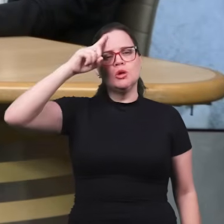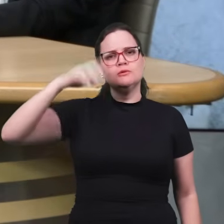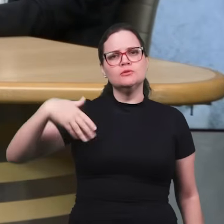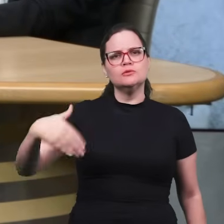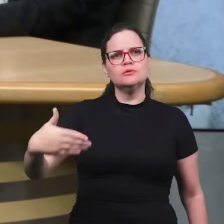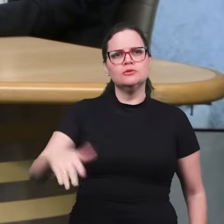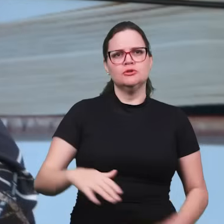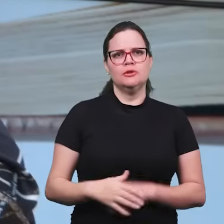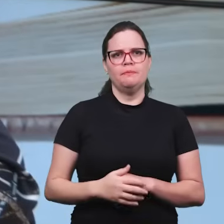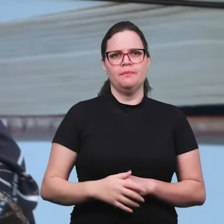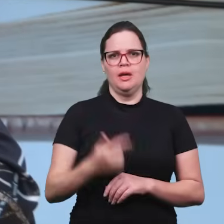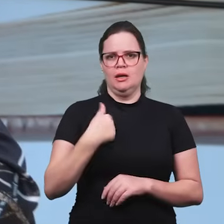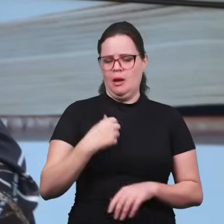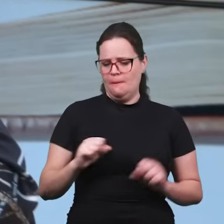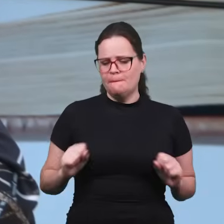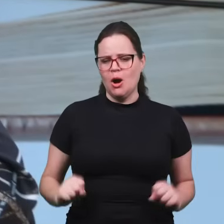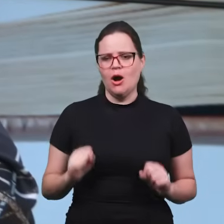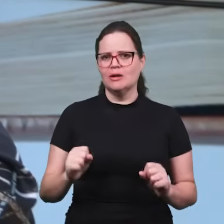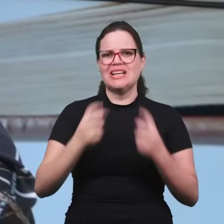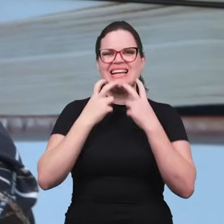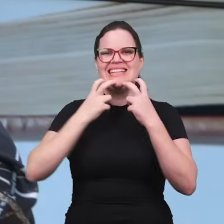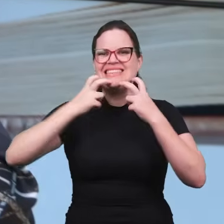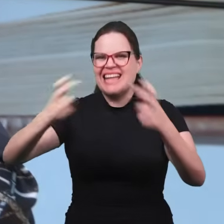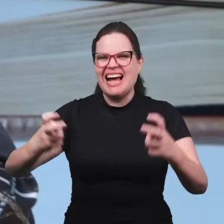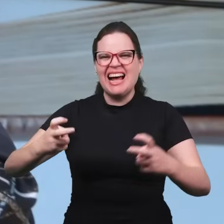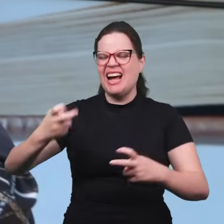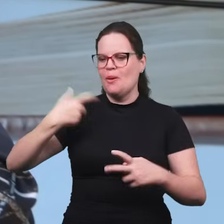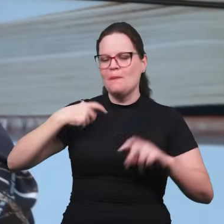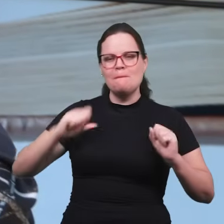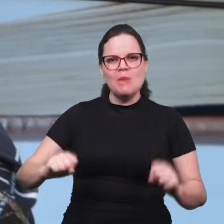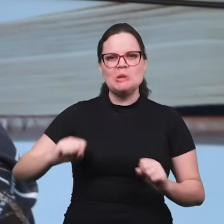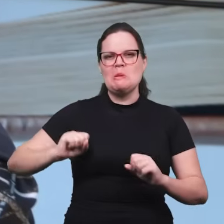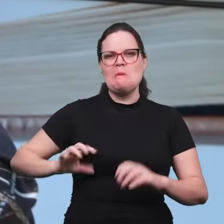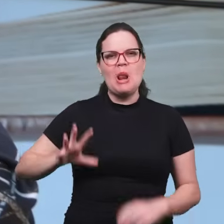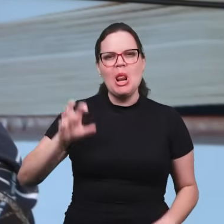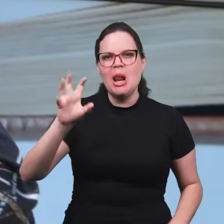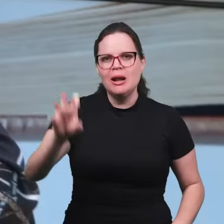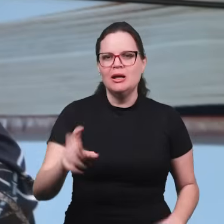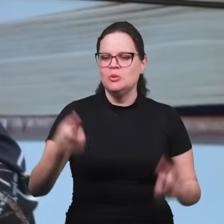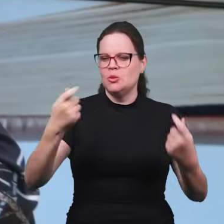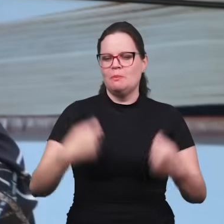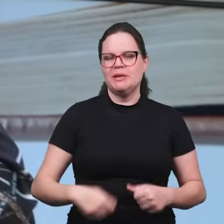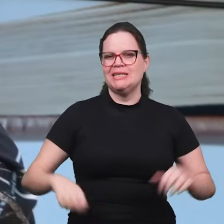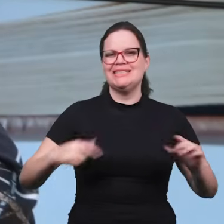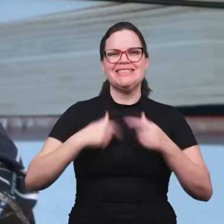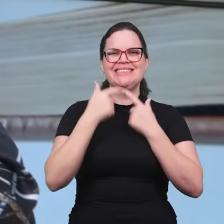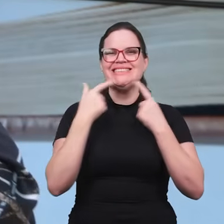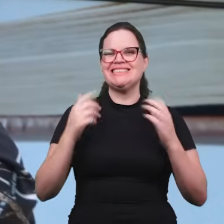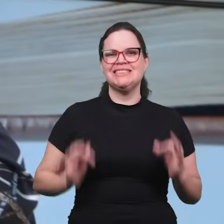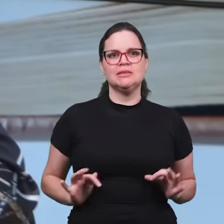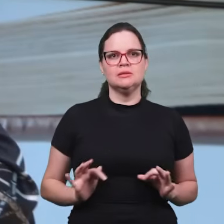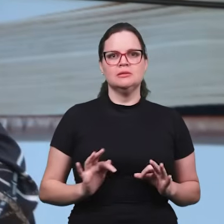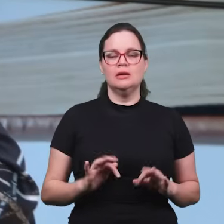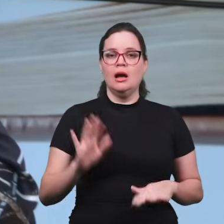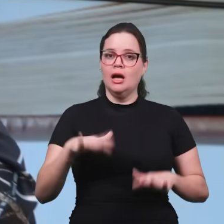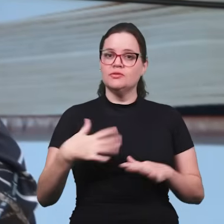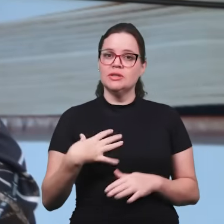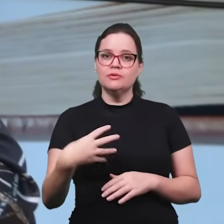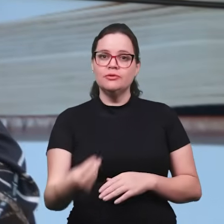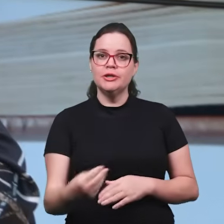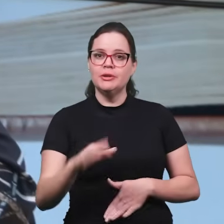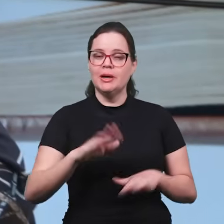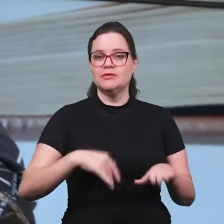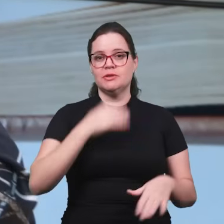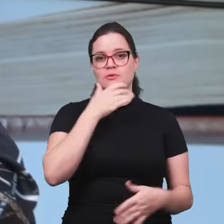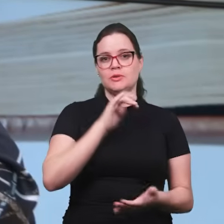cotidiano são pessoas com as quais eu posso gritar, com as quais eu não preciso ter um bom relacionamento. E às vezes é com o filho, às vezes é